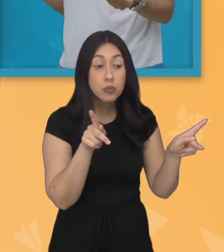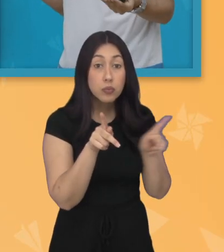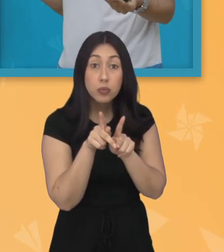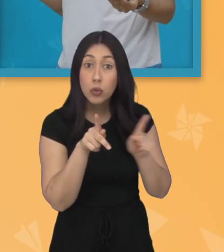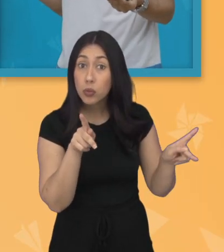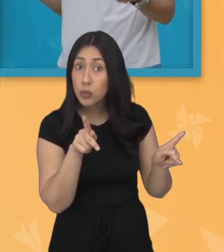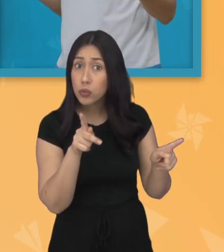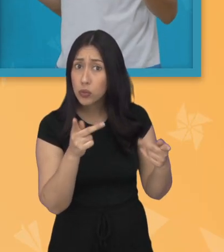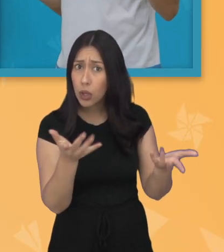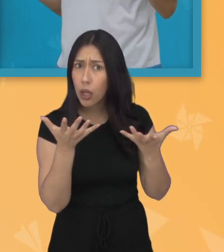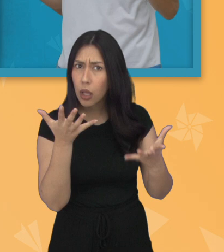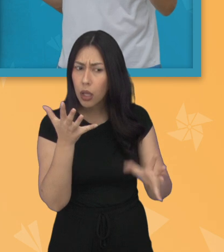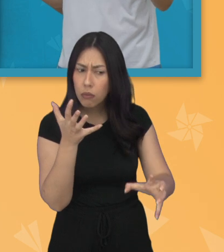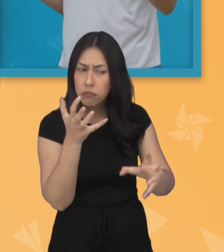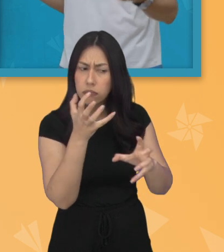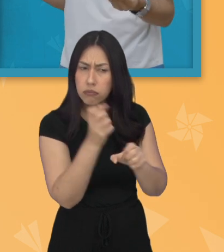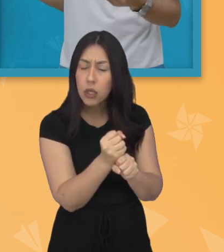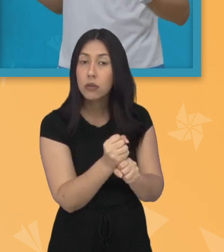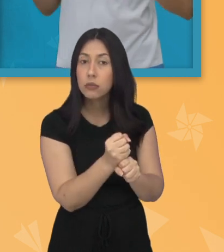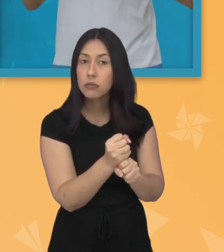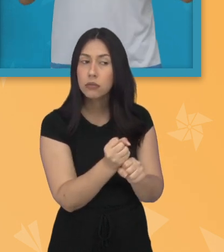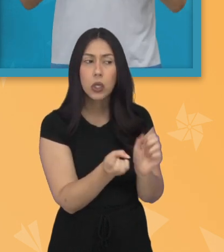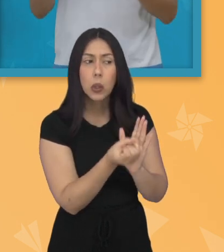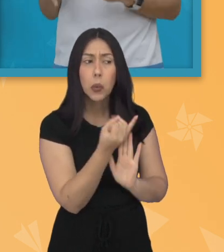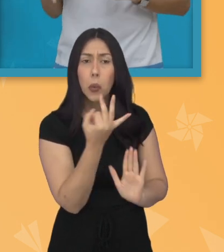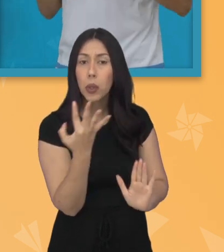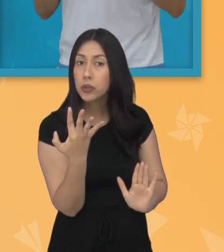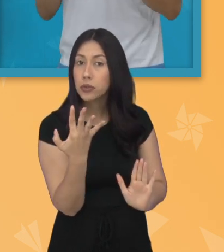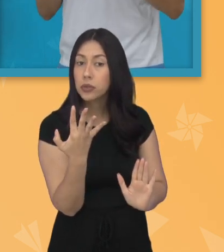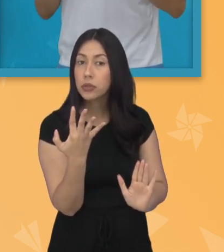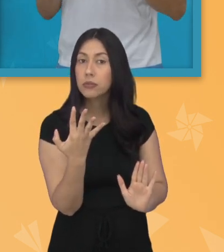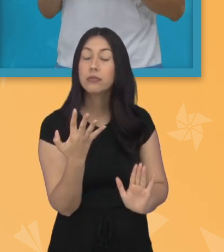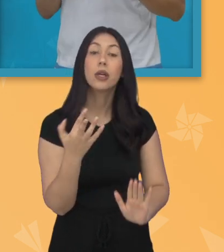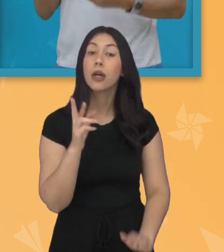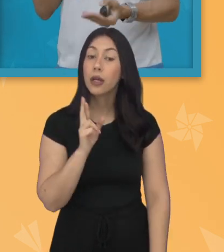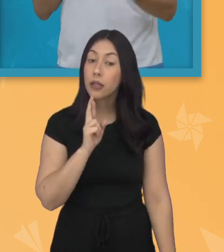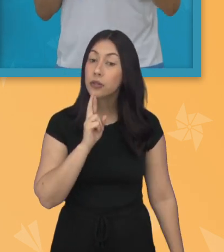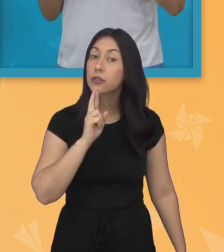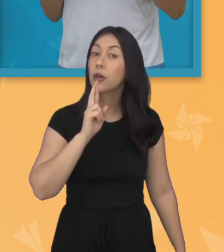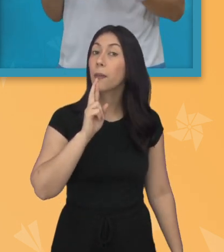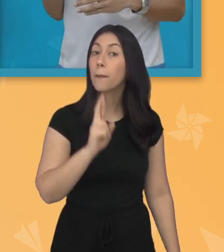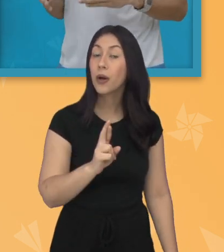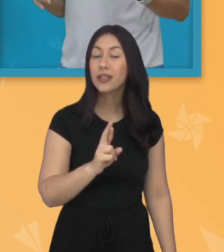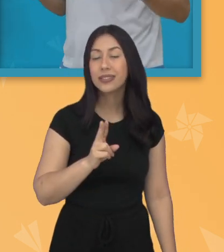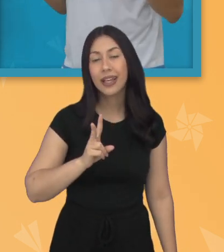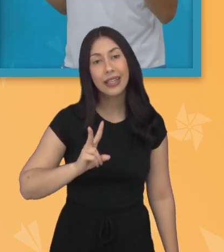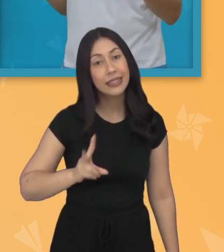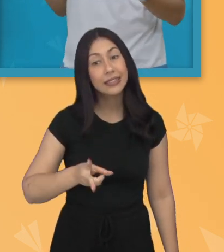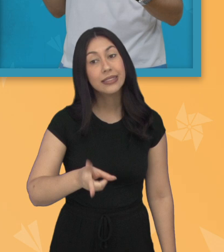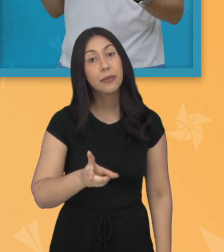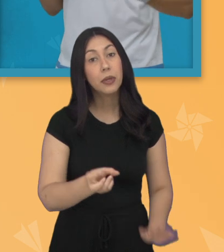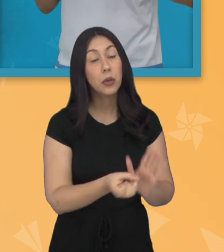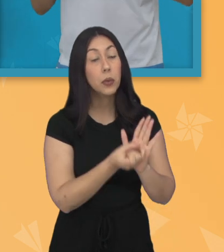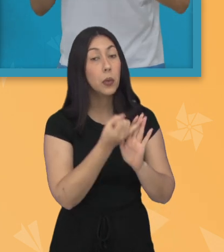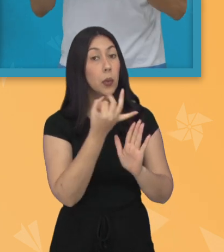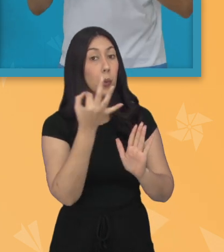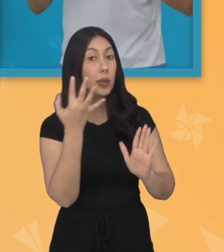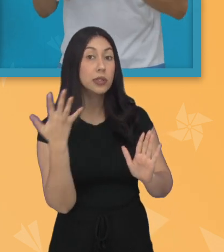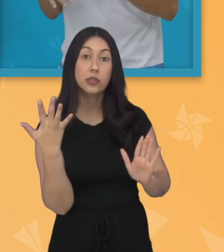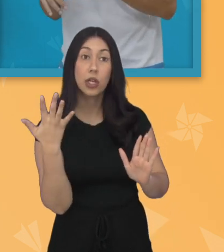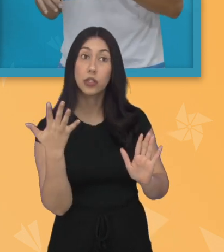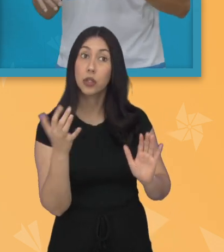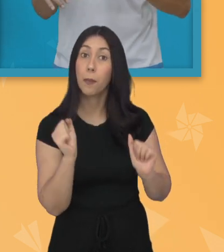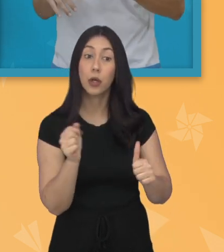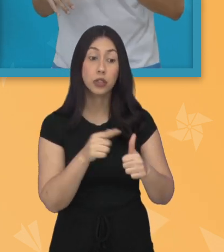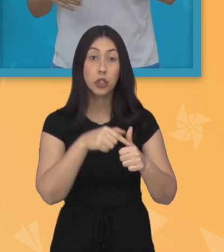calcular a estequiometria, fazer o cálculo estequiométrico, geralmente a gente vai dar o resultado, vai procurar ele sempre em quantidades que a gente pode ser